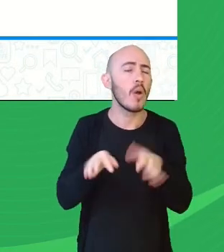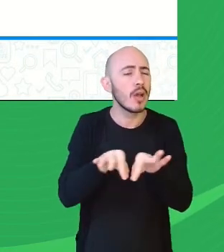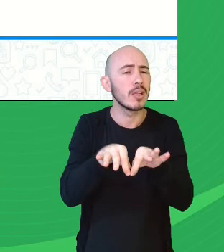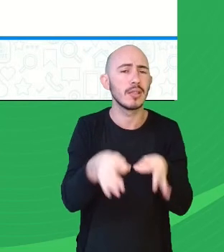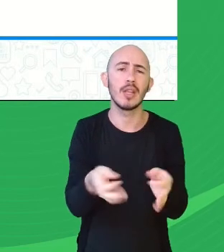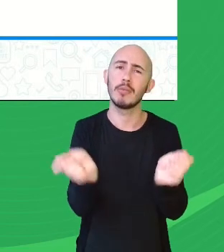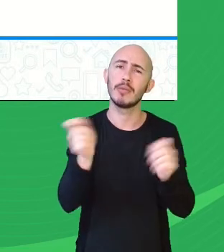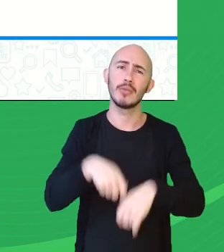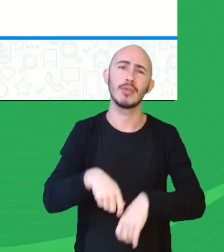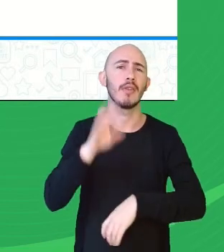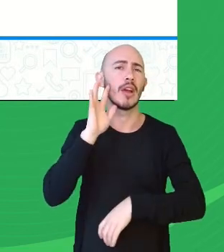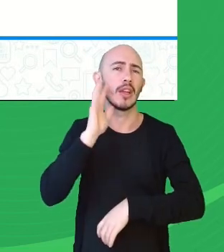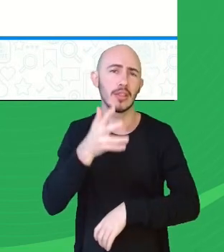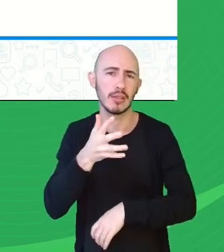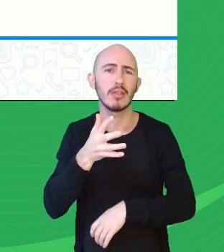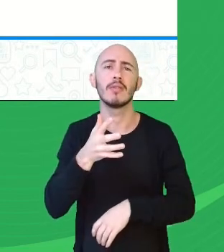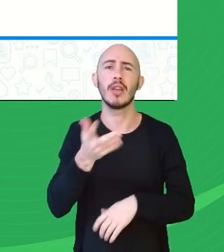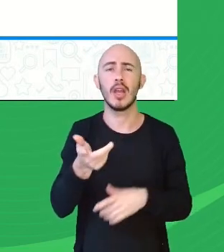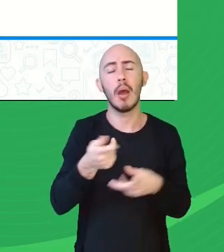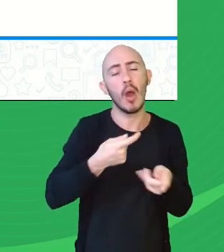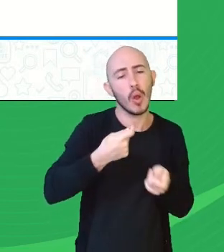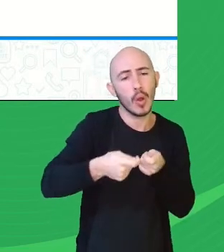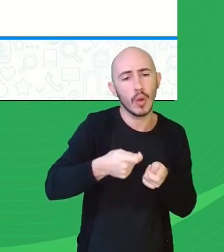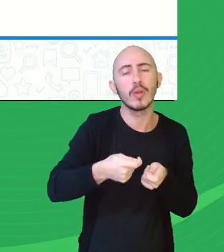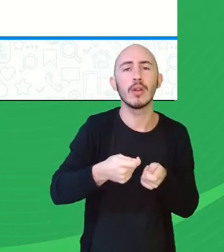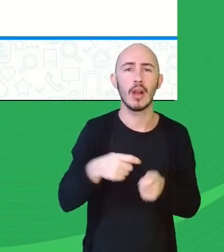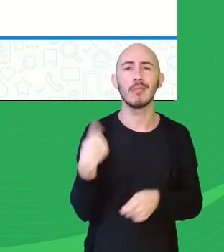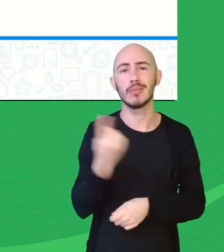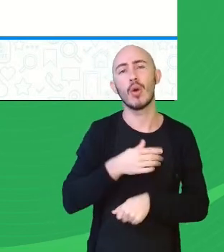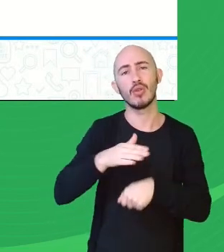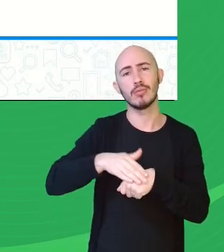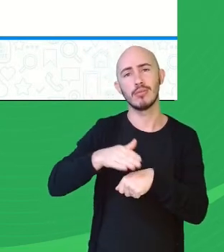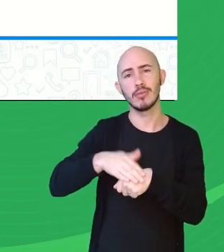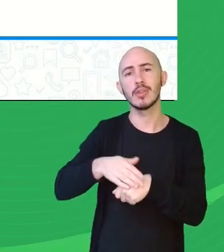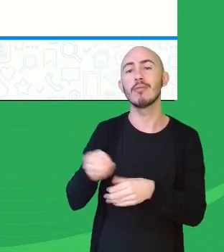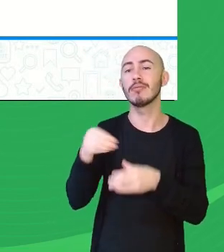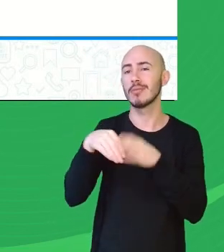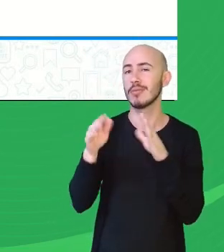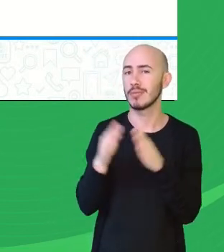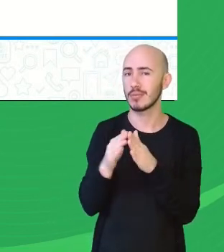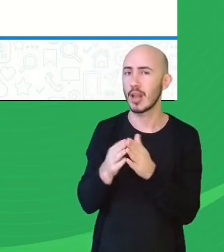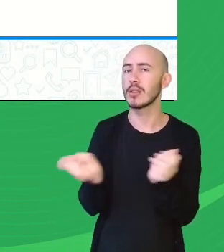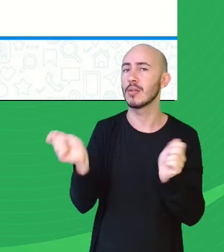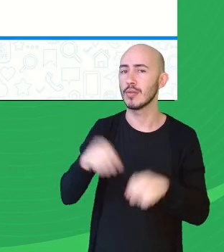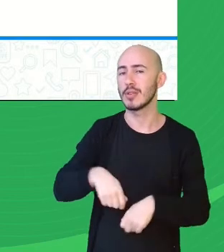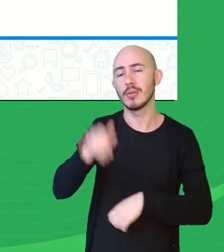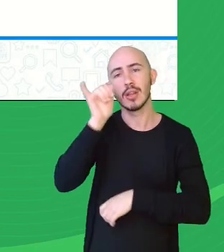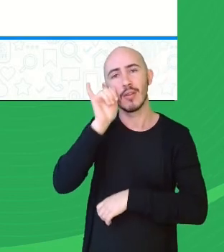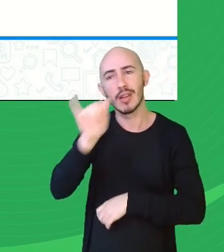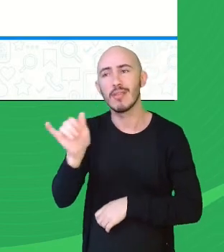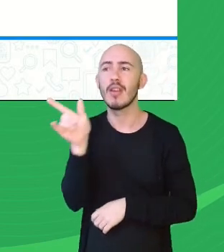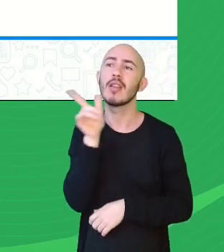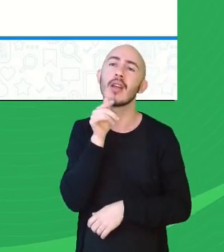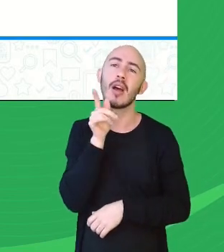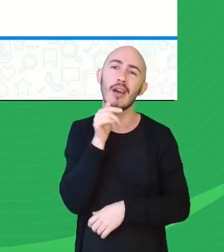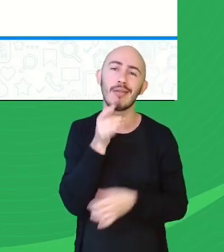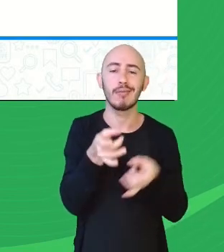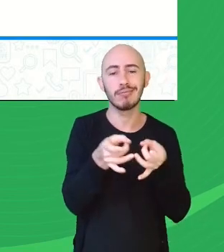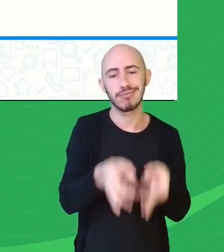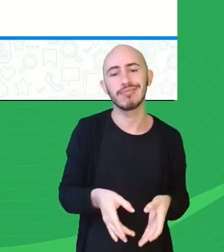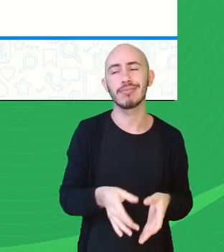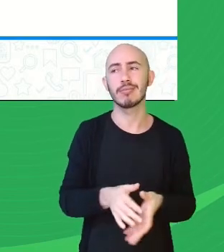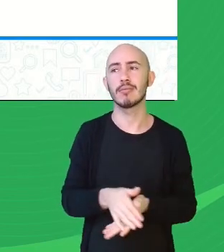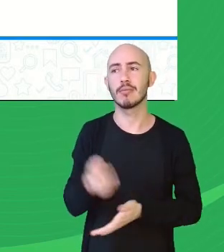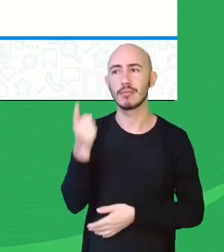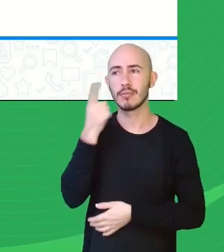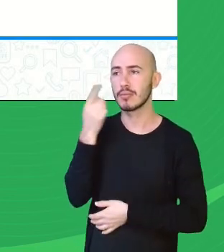simples, não é? São medidas pequenas que nós podemos fazer na nossa casa que vai evitar o desperdício da água. Tá